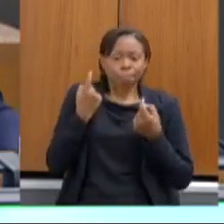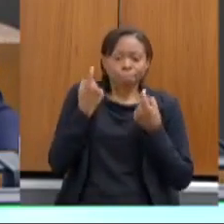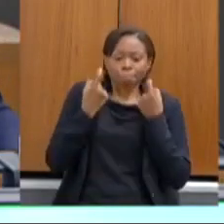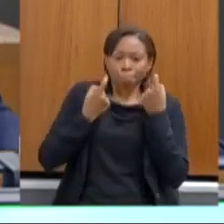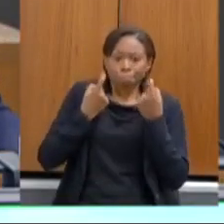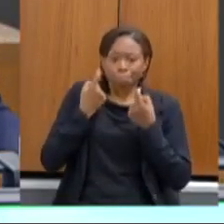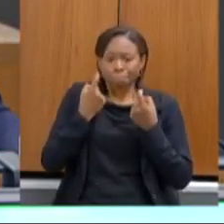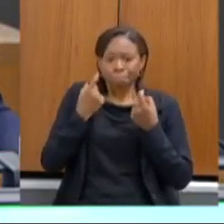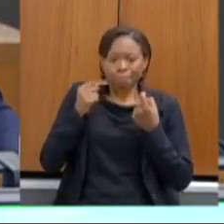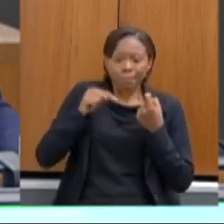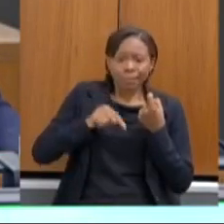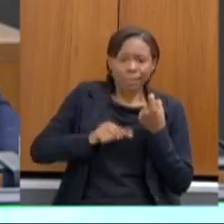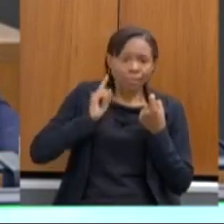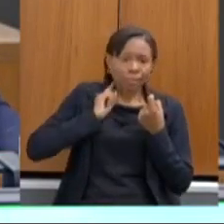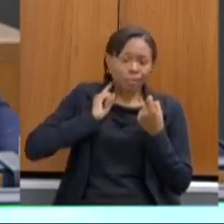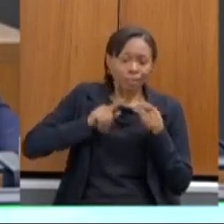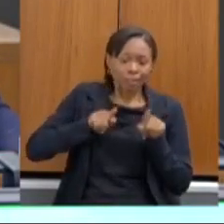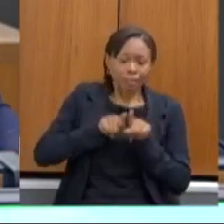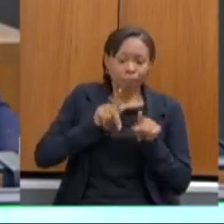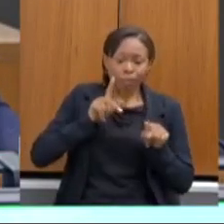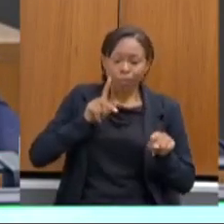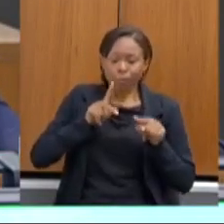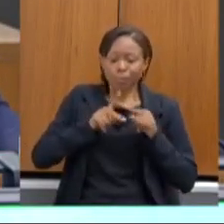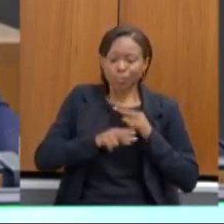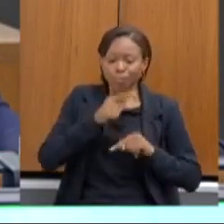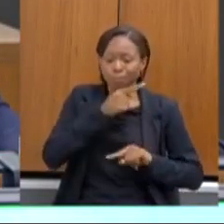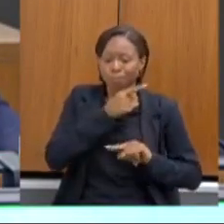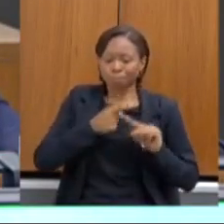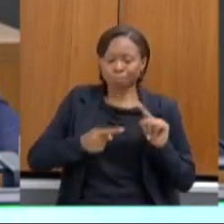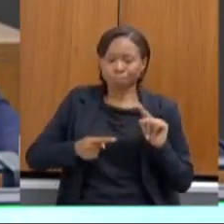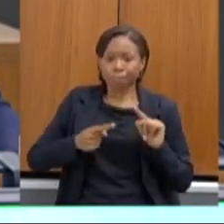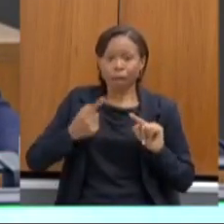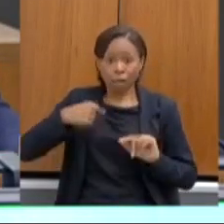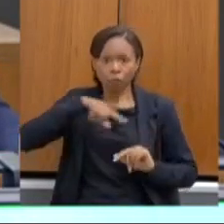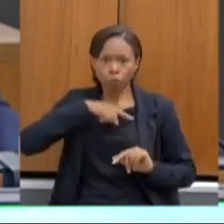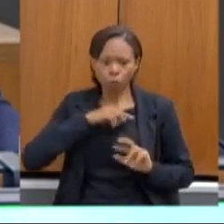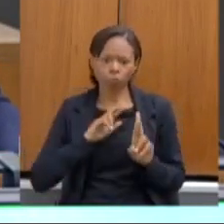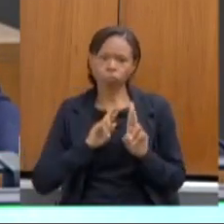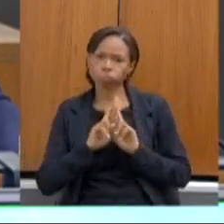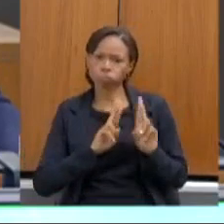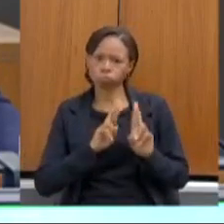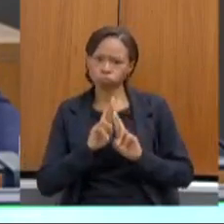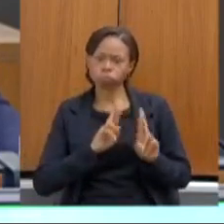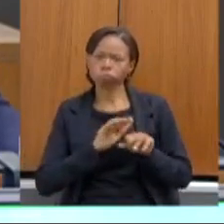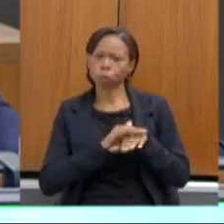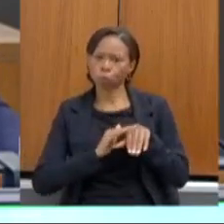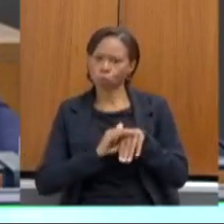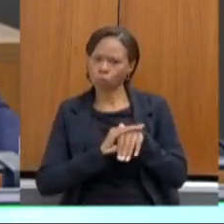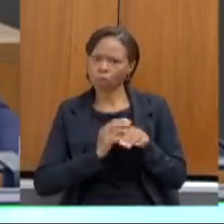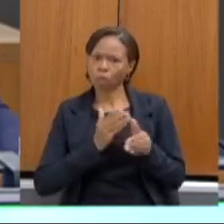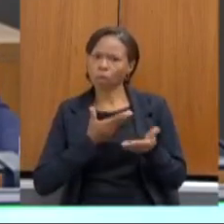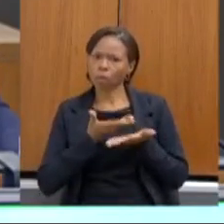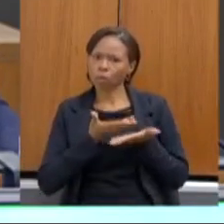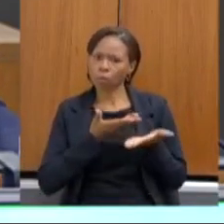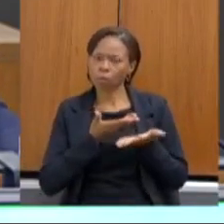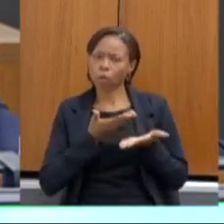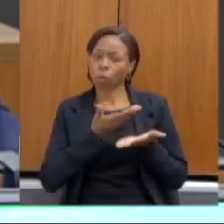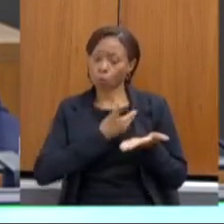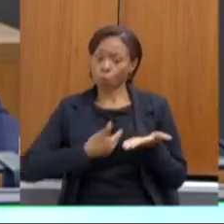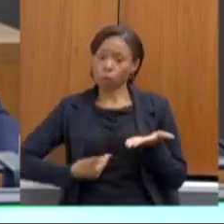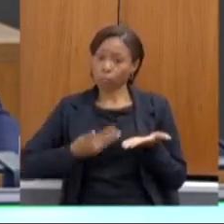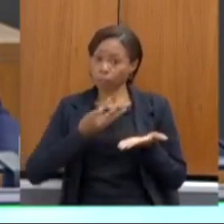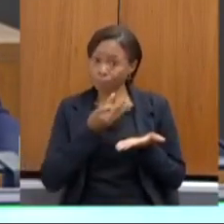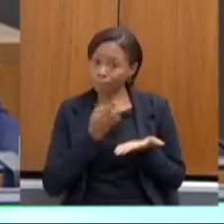acontecer com Minas Gerais nossa nossa atuamos junto ao governo federal né ao bom relacionamento do Governo